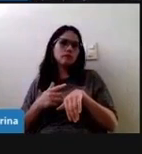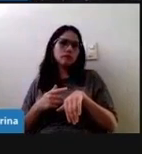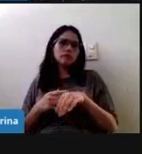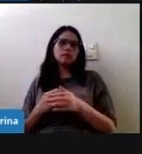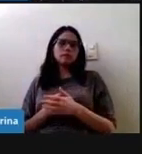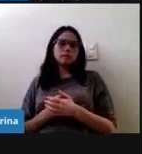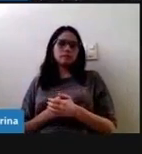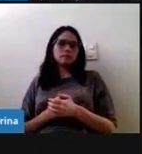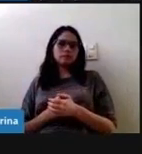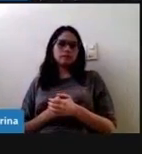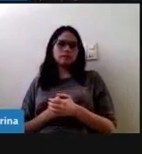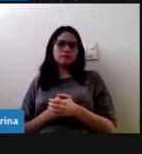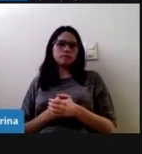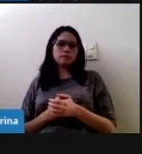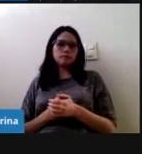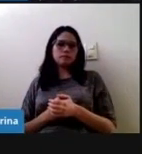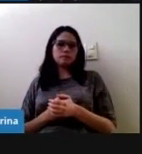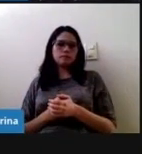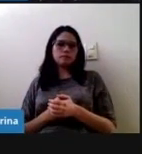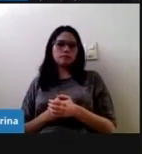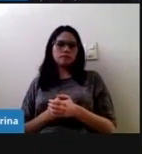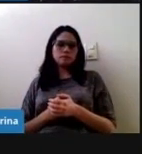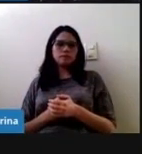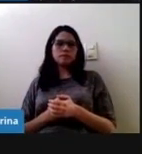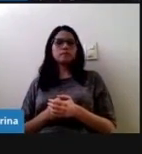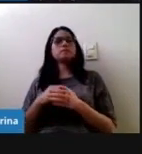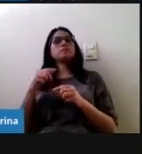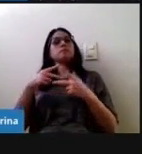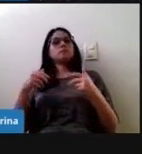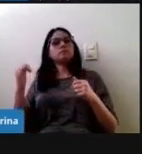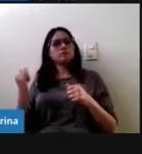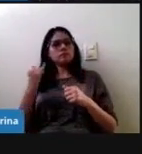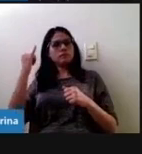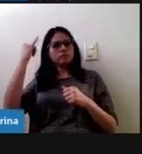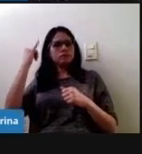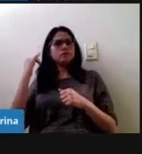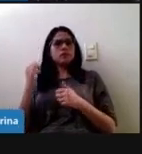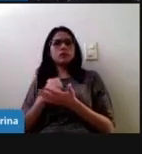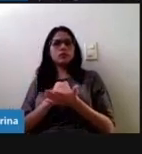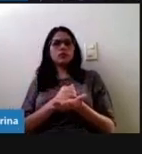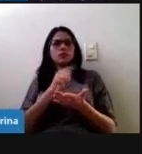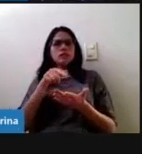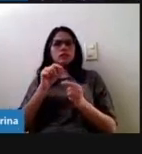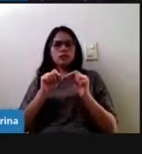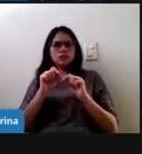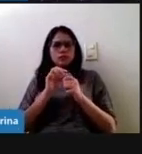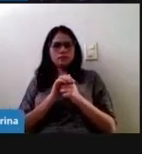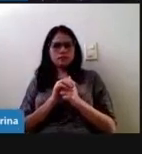Um ponto importante, né, que corrobora com isso